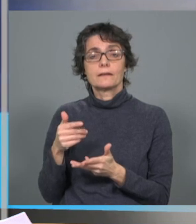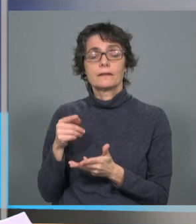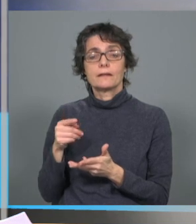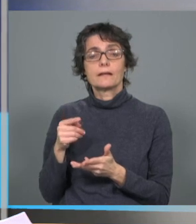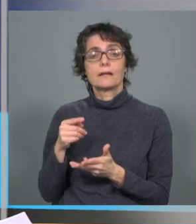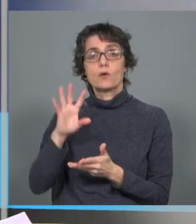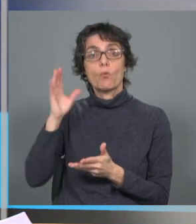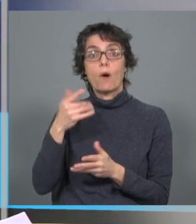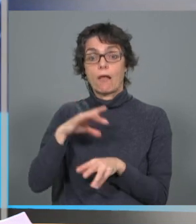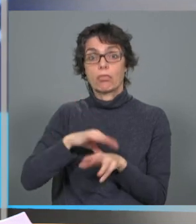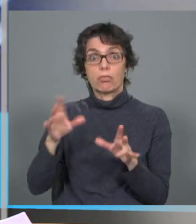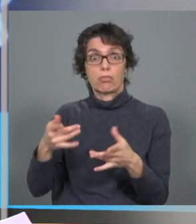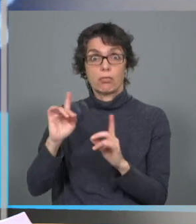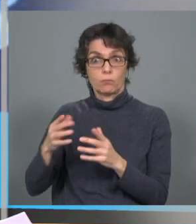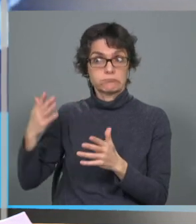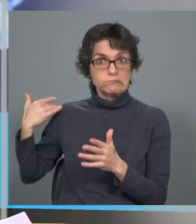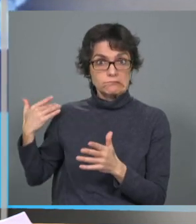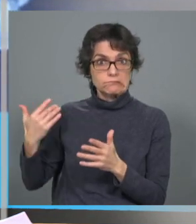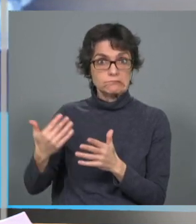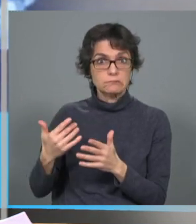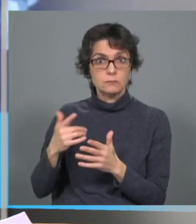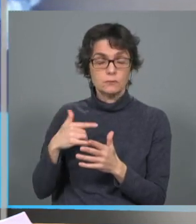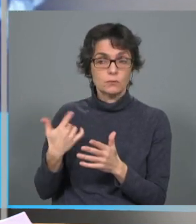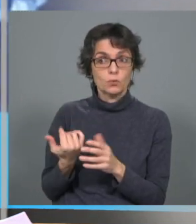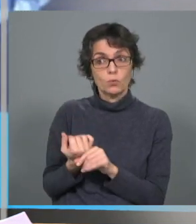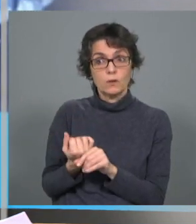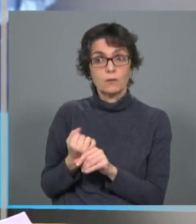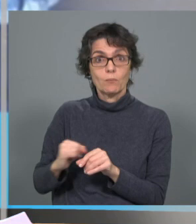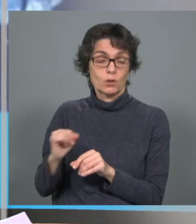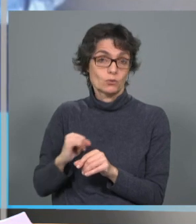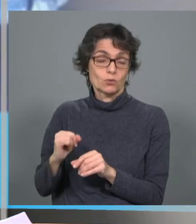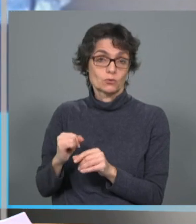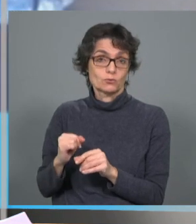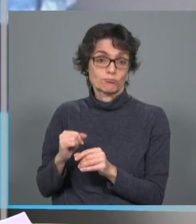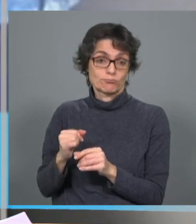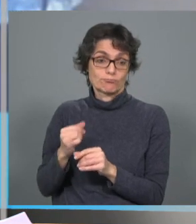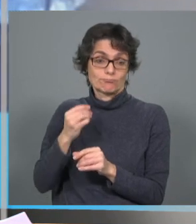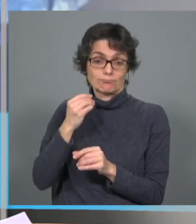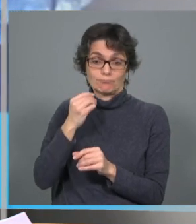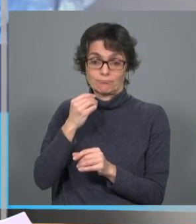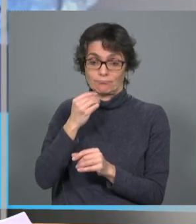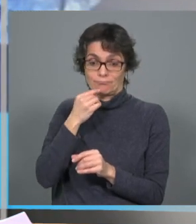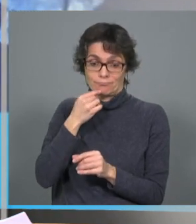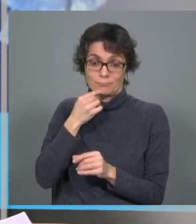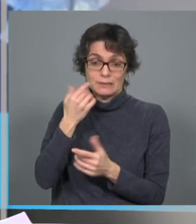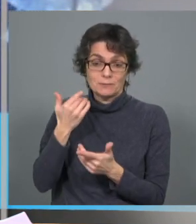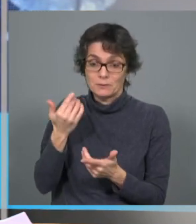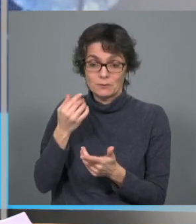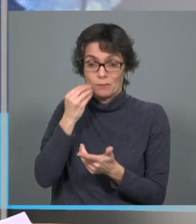da pandemia se proporcionou, não procurámos, mas proporcionou-se, foi uma